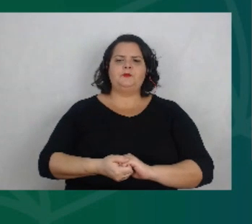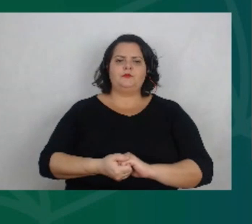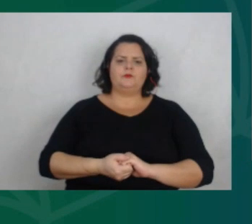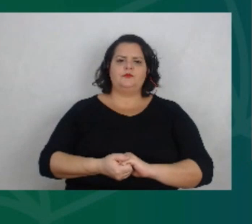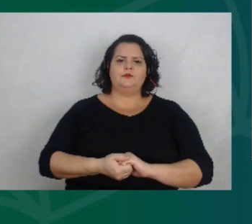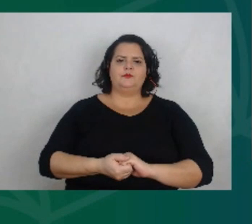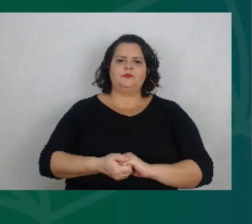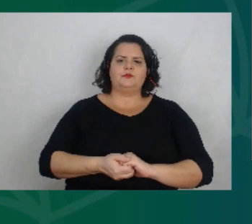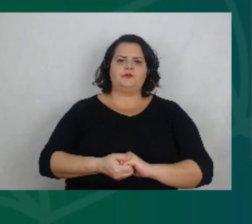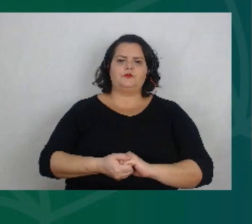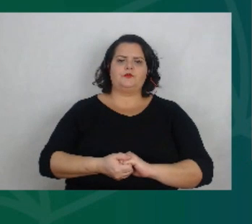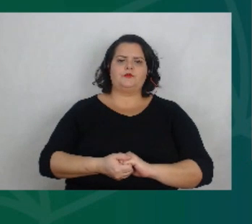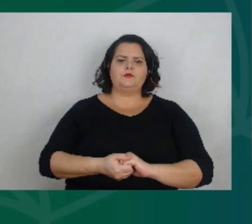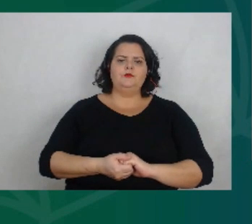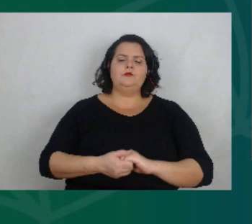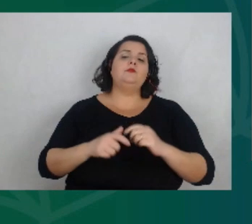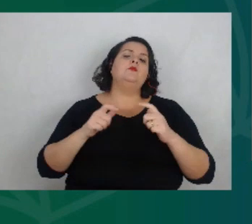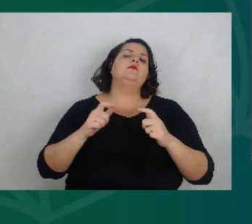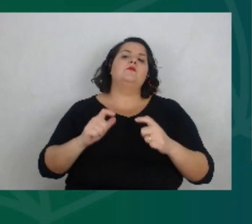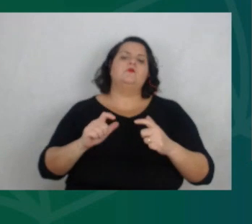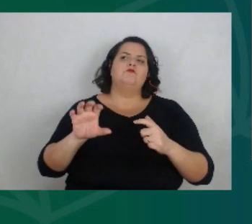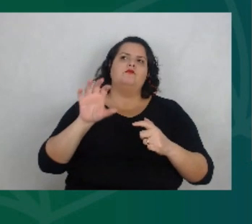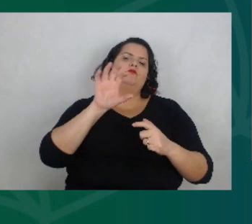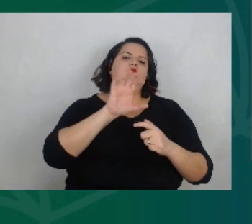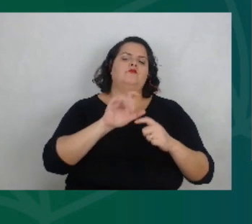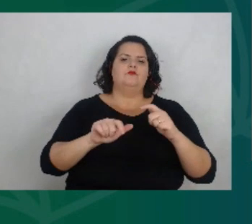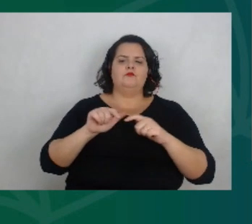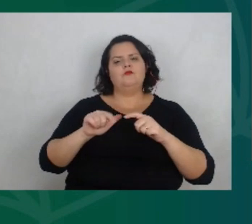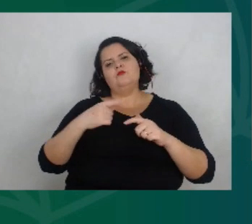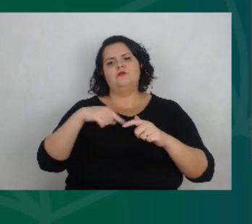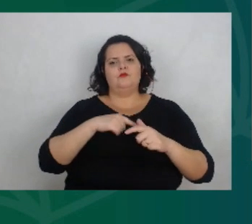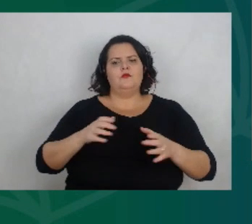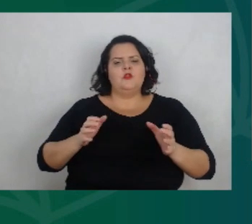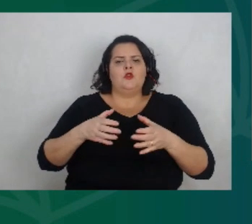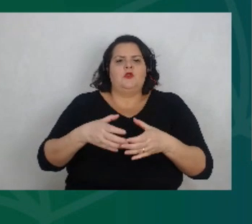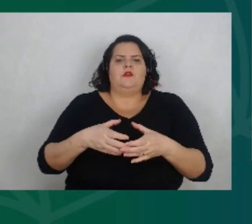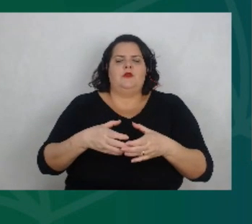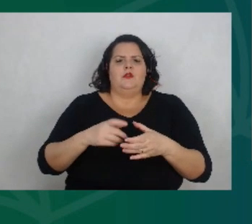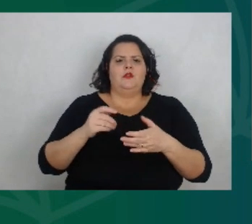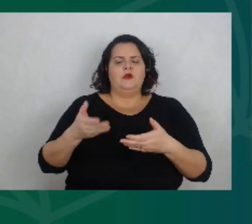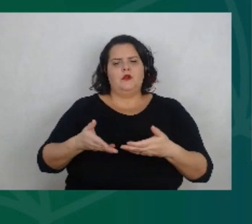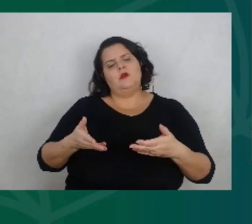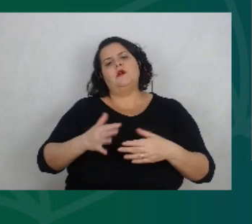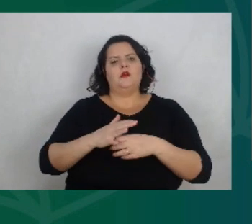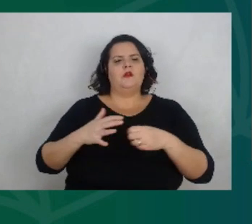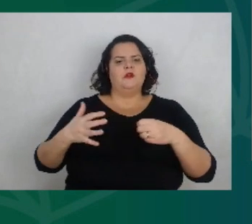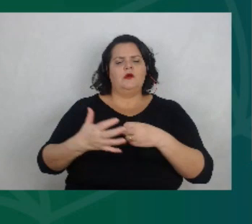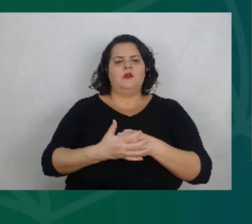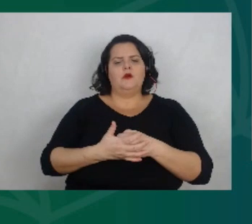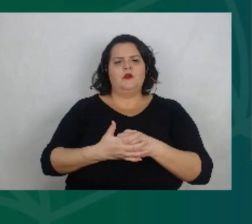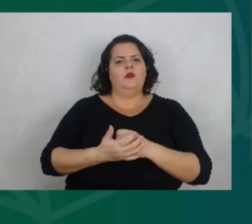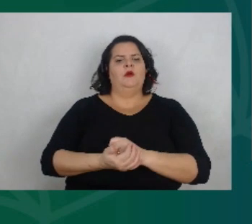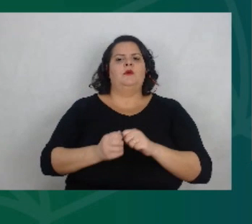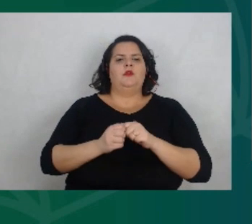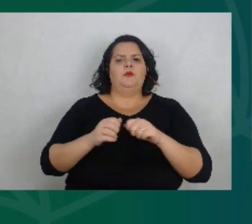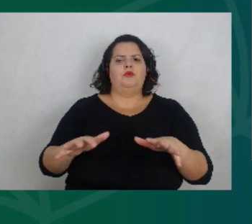E as áreas de atuação da nossa equipe, muito enfatizada no momento da